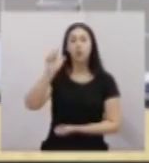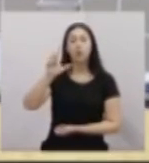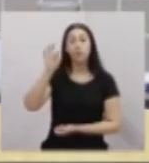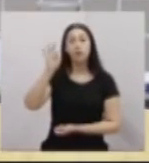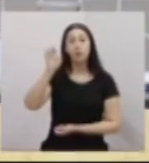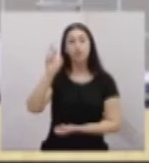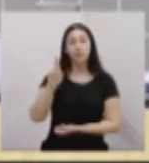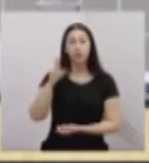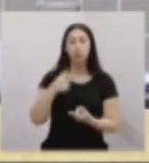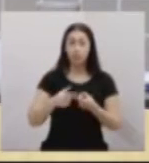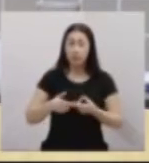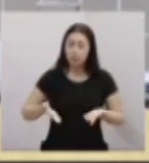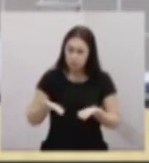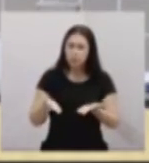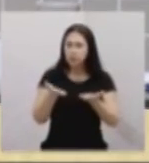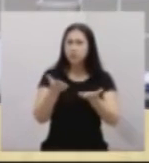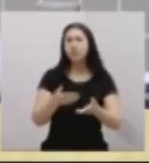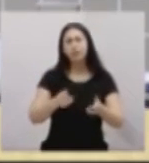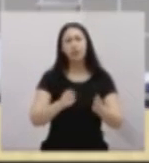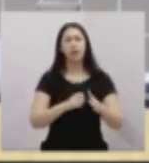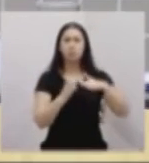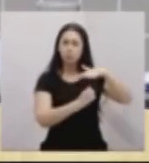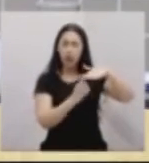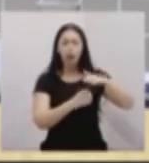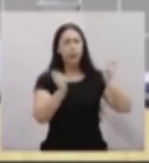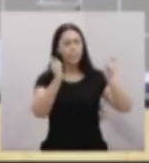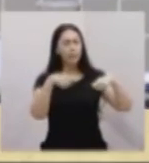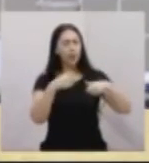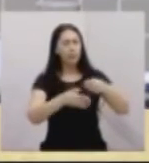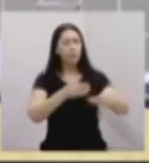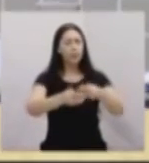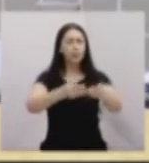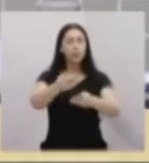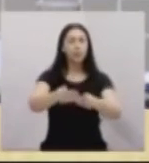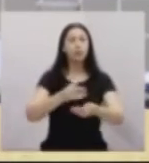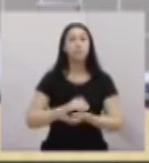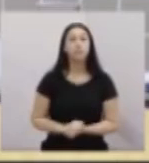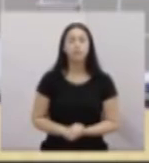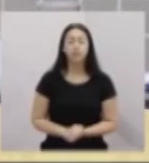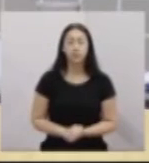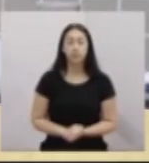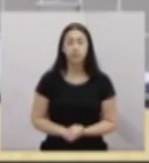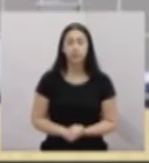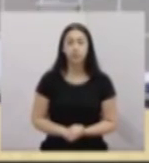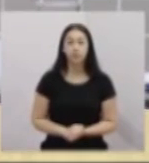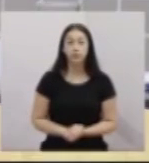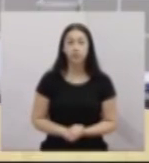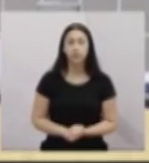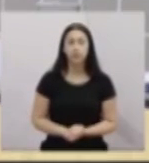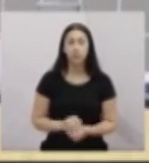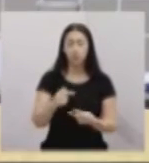por incentivar o desenvolvimento e a capacitação dos empresários de Jacareí através do programa Inova Jacareí. Os